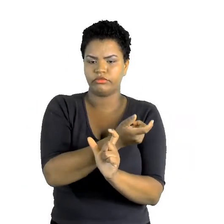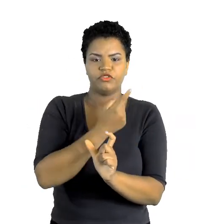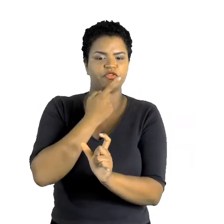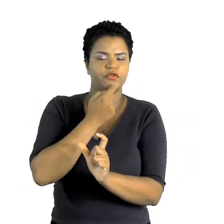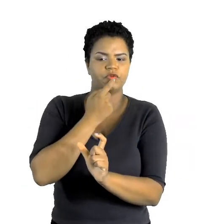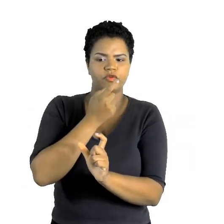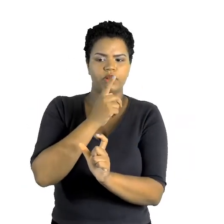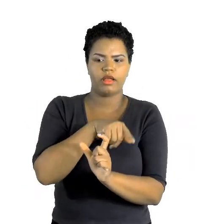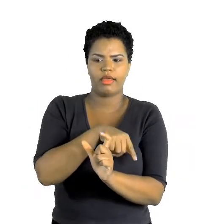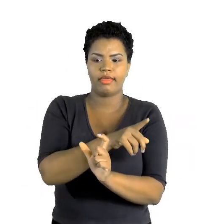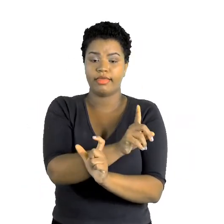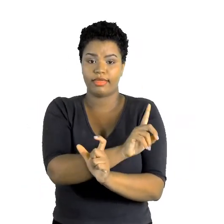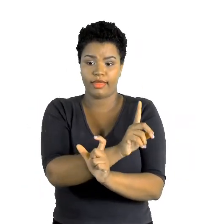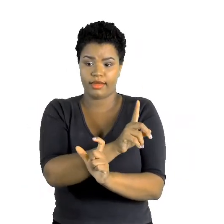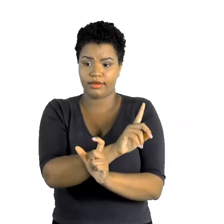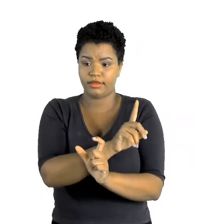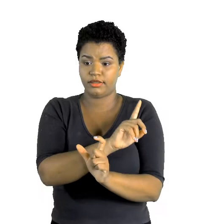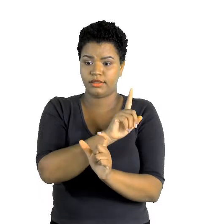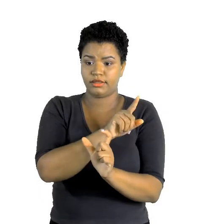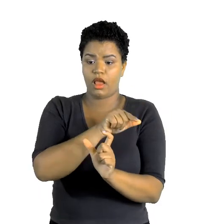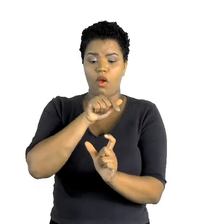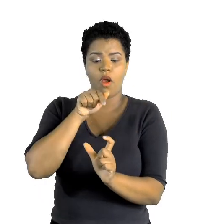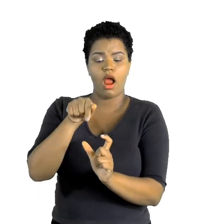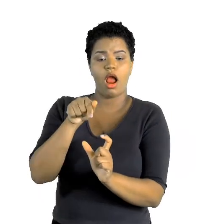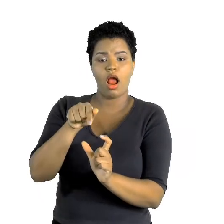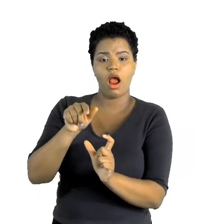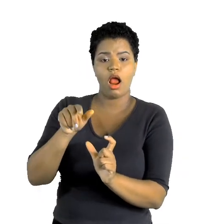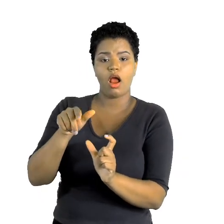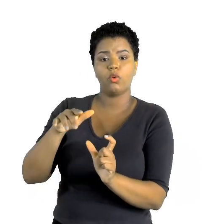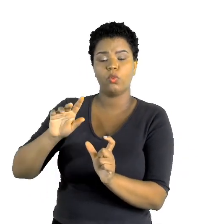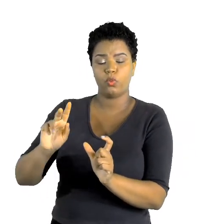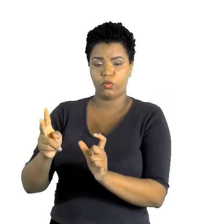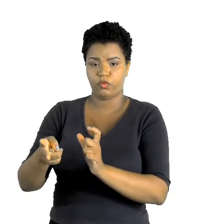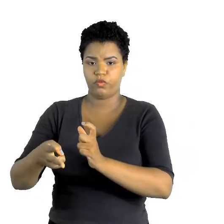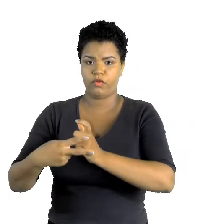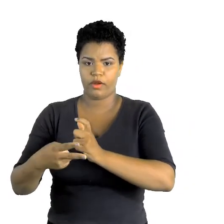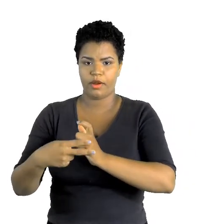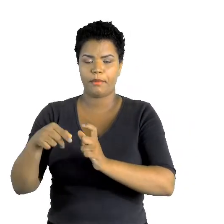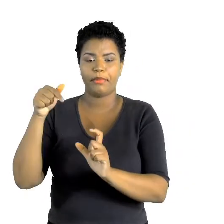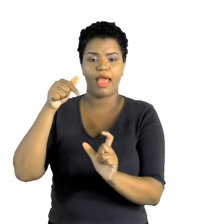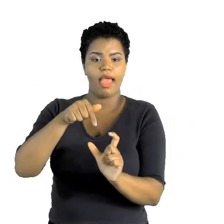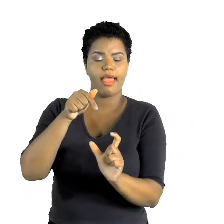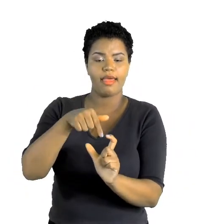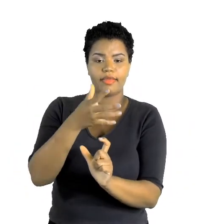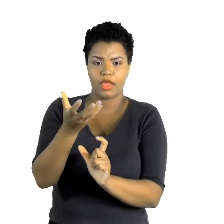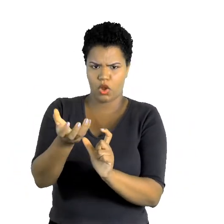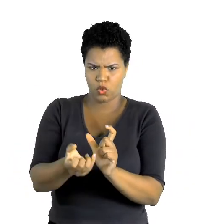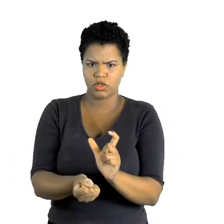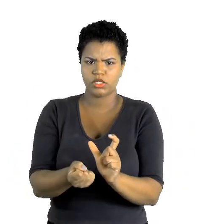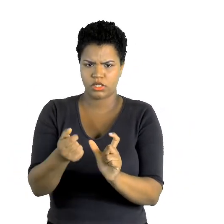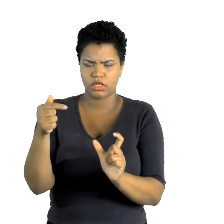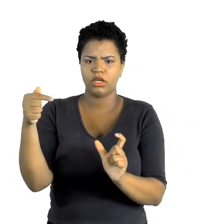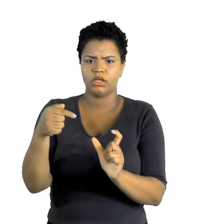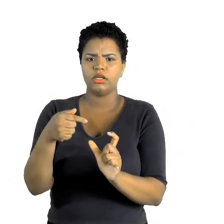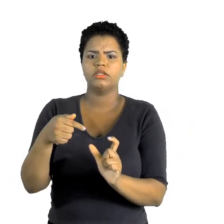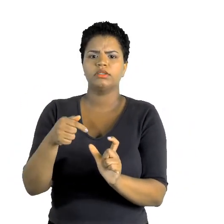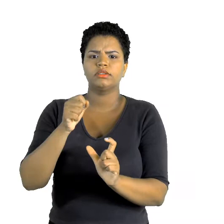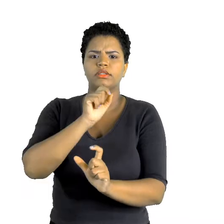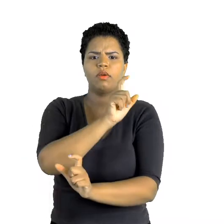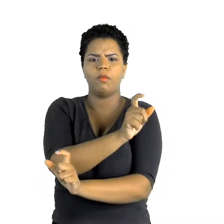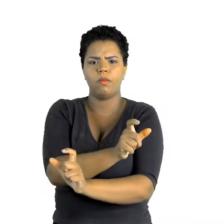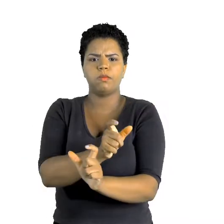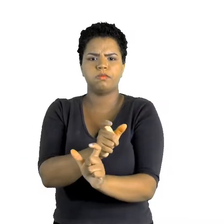uma negação a essa ação, a esse verbo, tá? Então, se é algo que é aceito para aceitar, se você